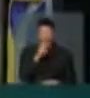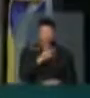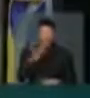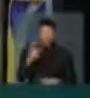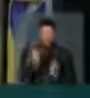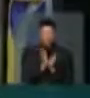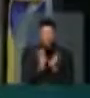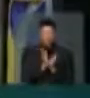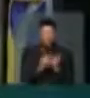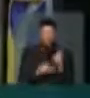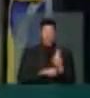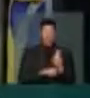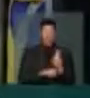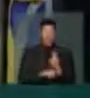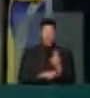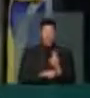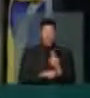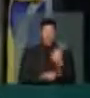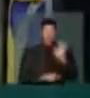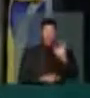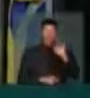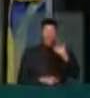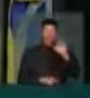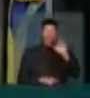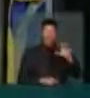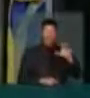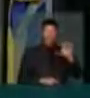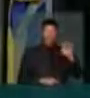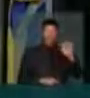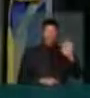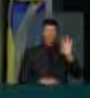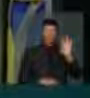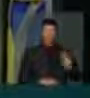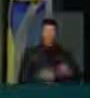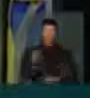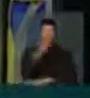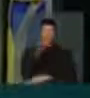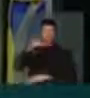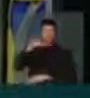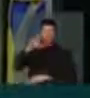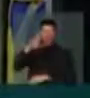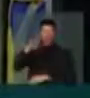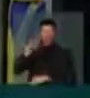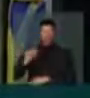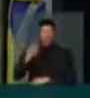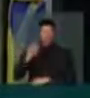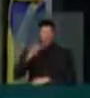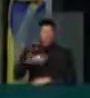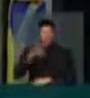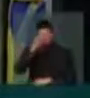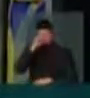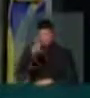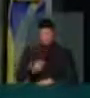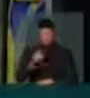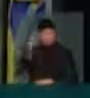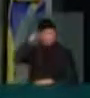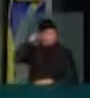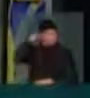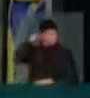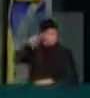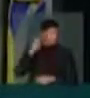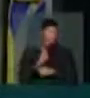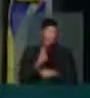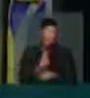PT, que defende Fidel Castro, que defende a bandeira de Cuba, que é uma ditadura, que